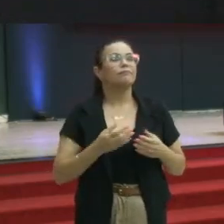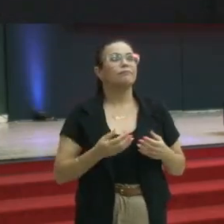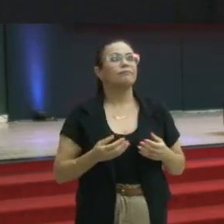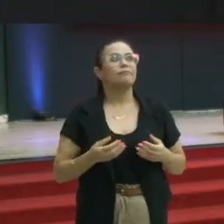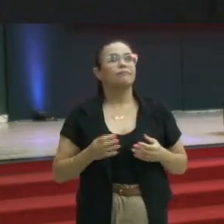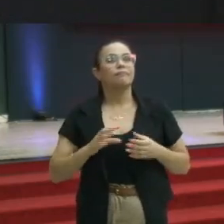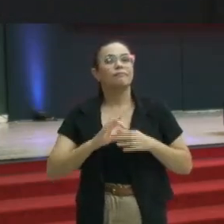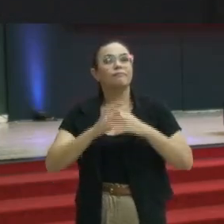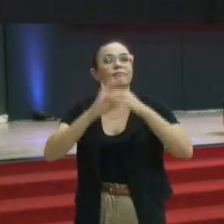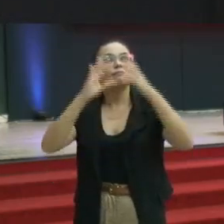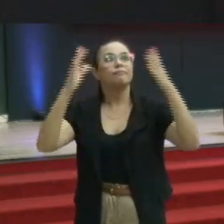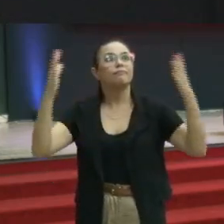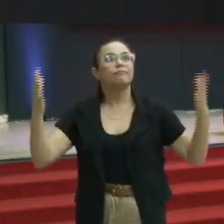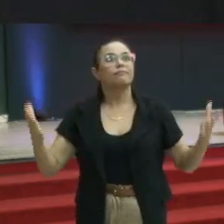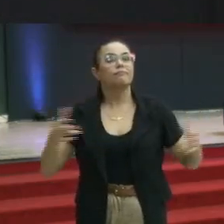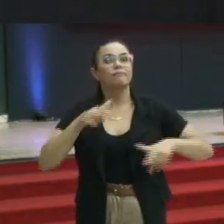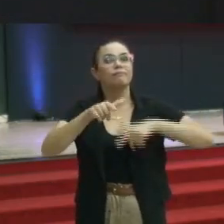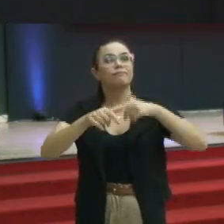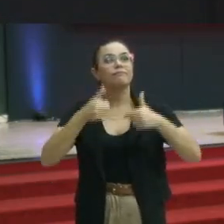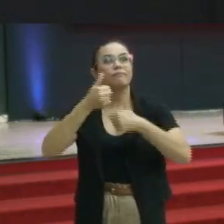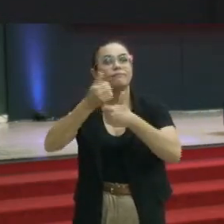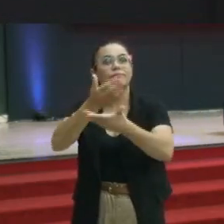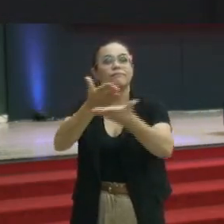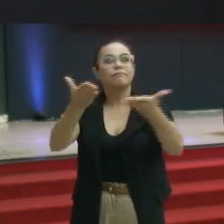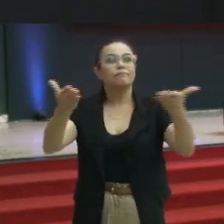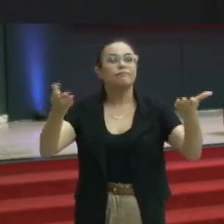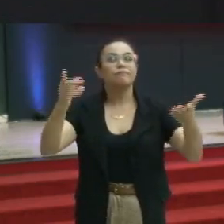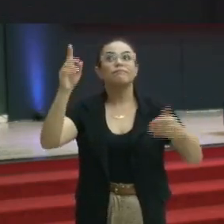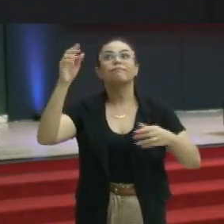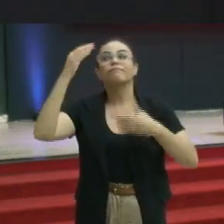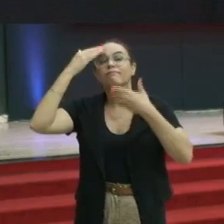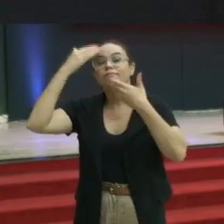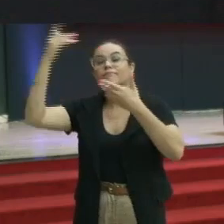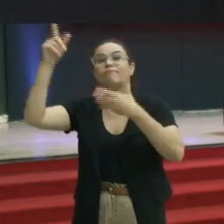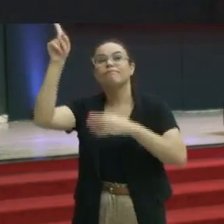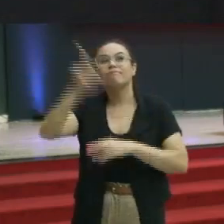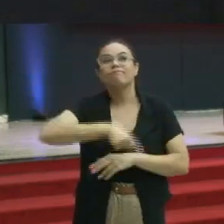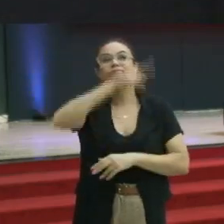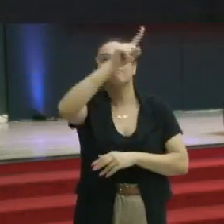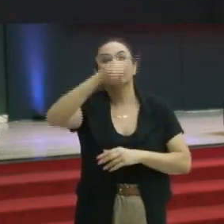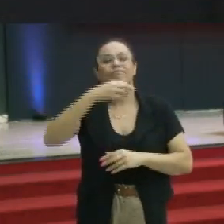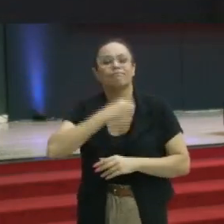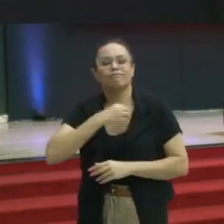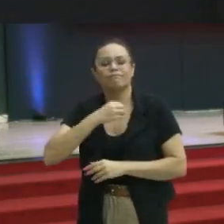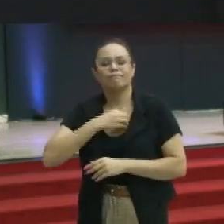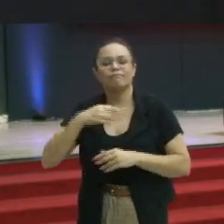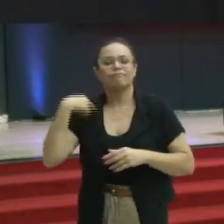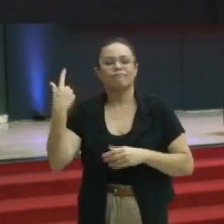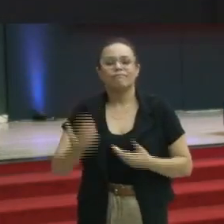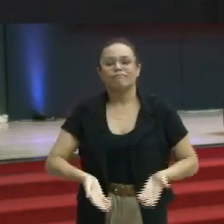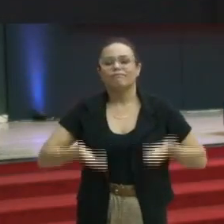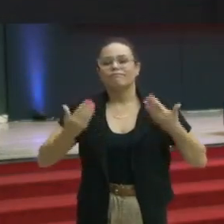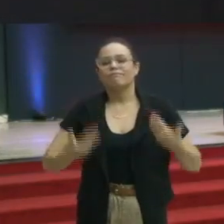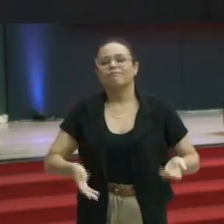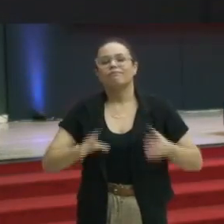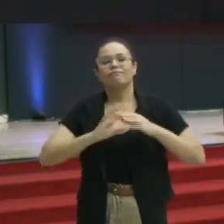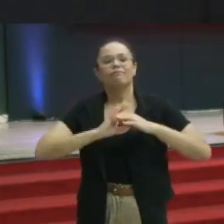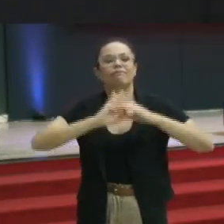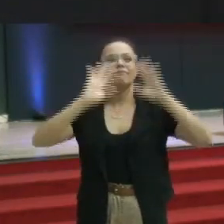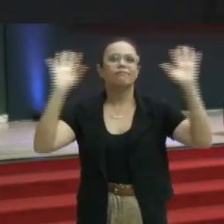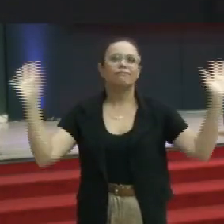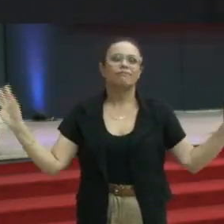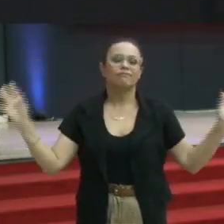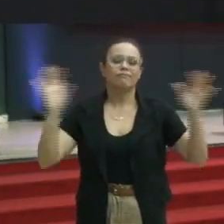Senhor cancelou os nossos pecados. Obrigado, Senhor, porque estamos livres,